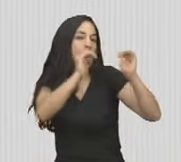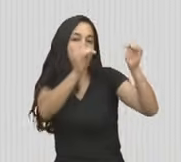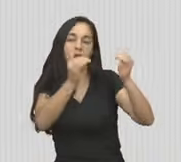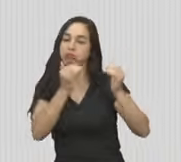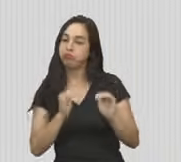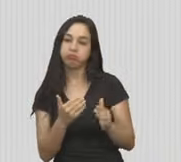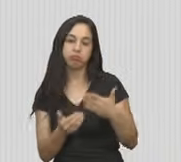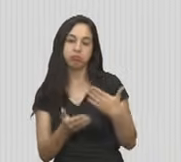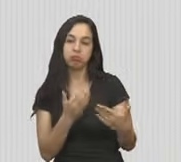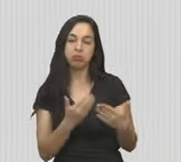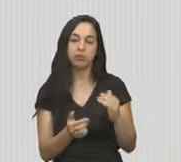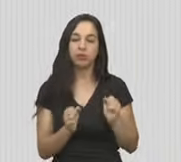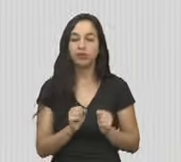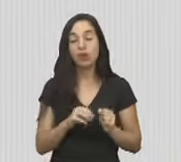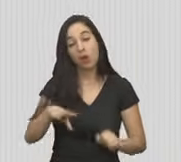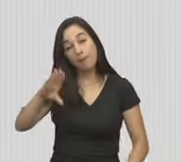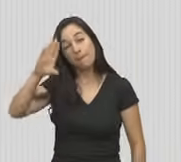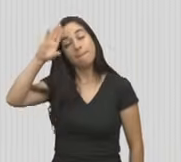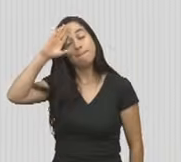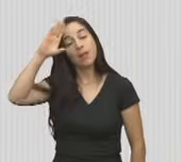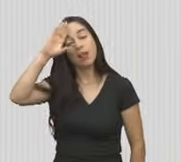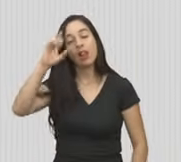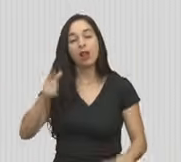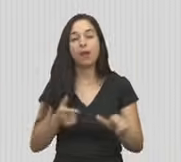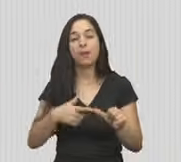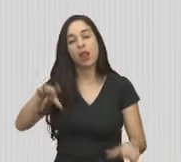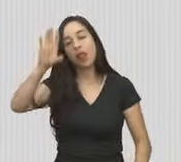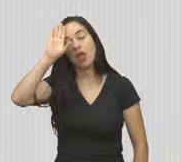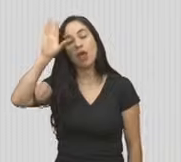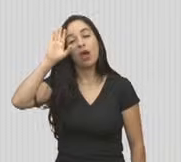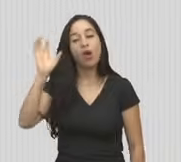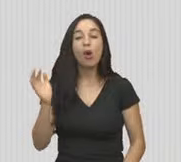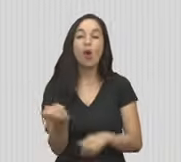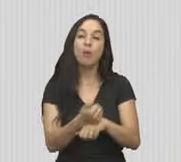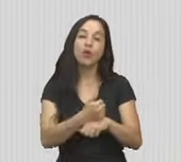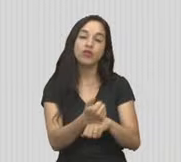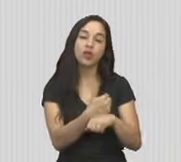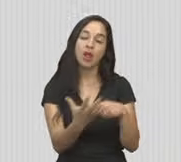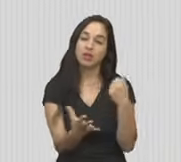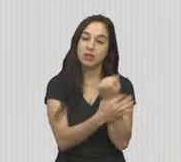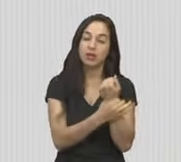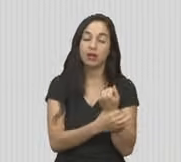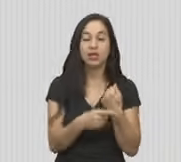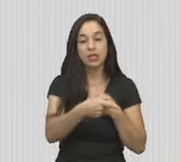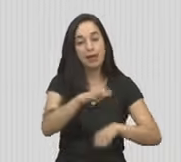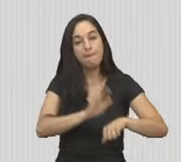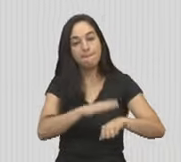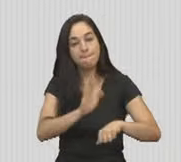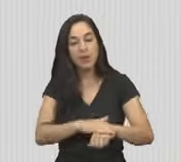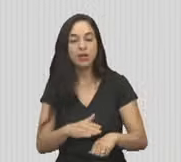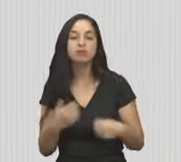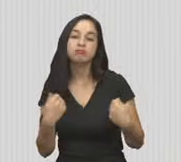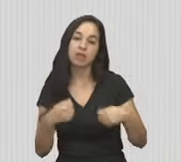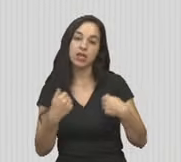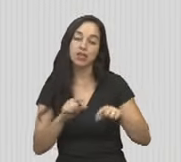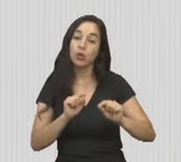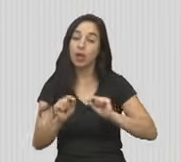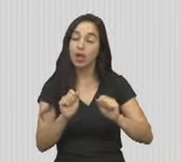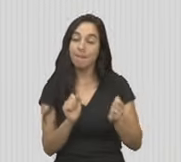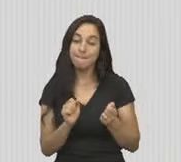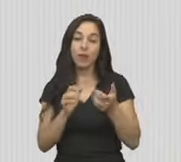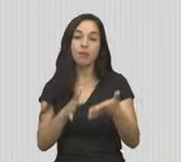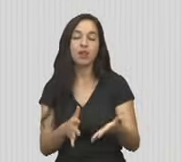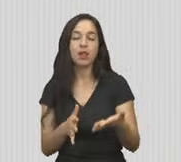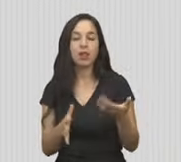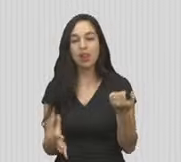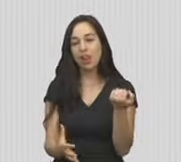forças armadas, porque esses militares, o profissional da segurança, ele mais do que ninguém, ele precisa ter o comportamento